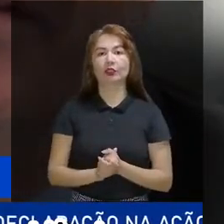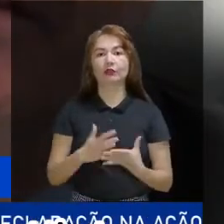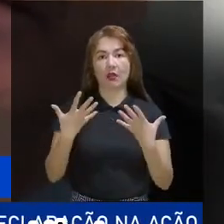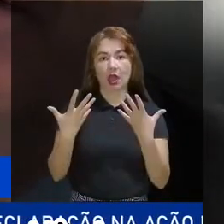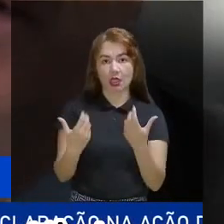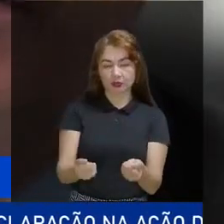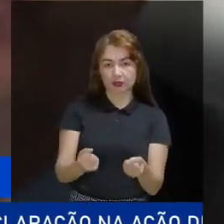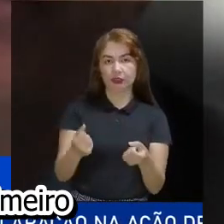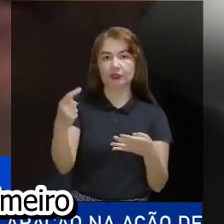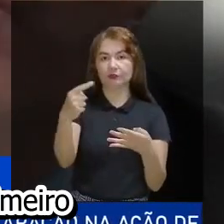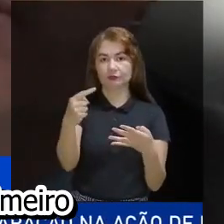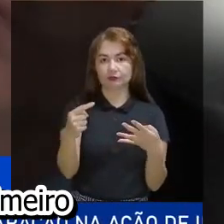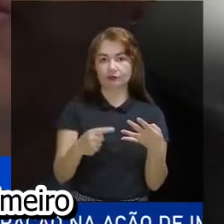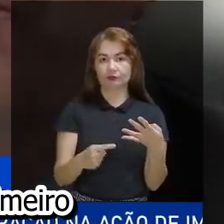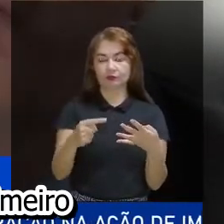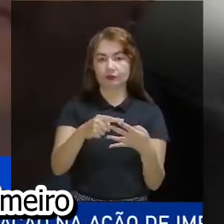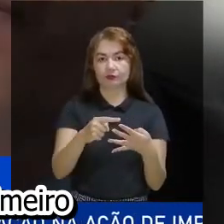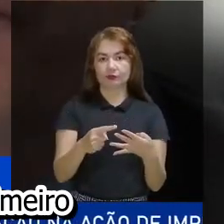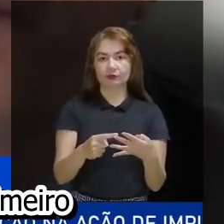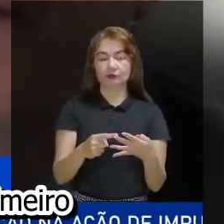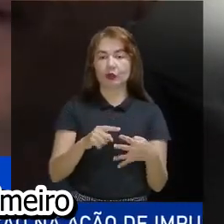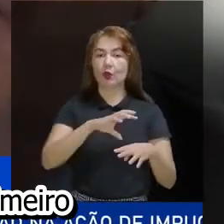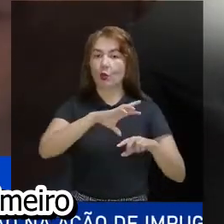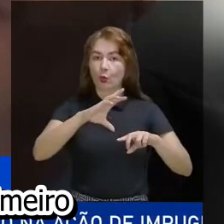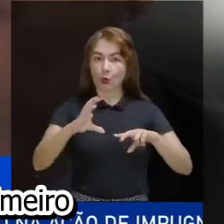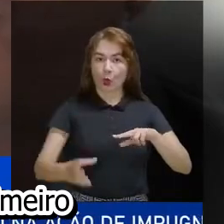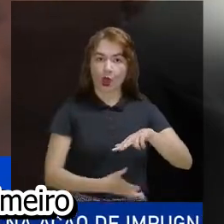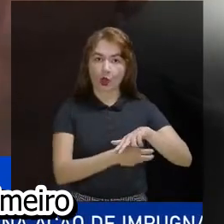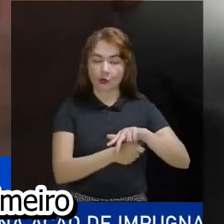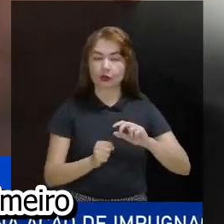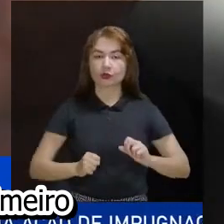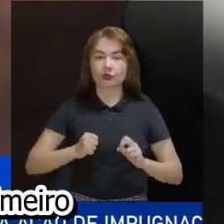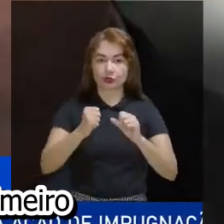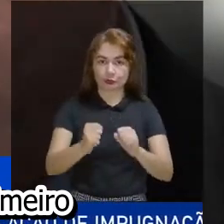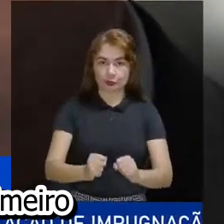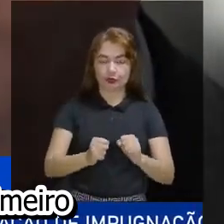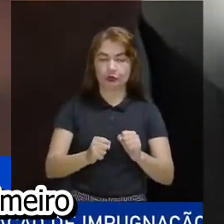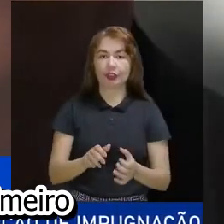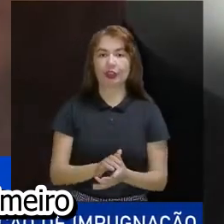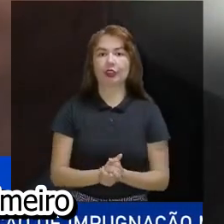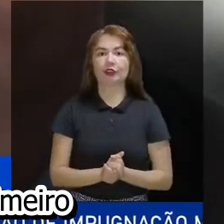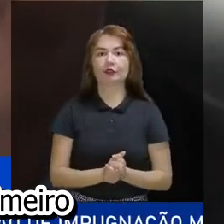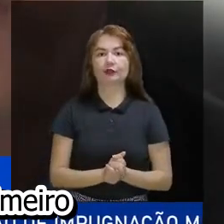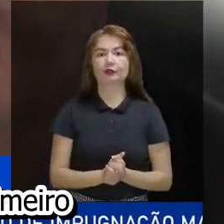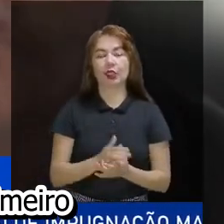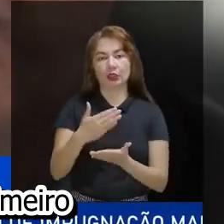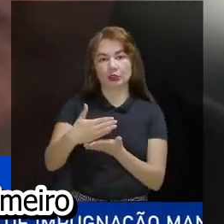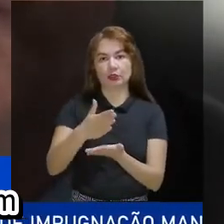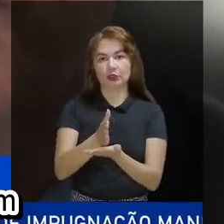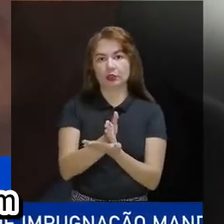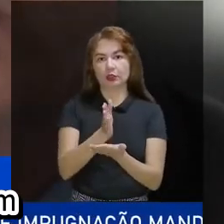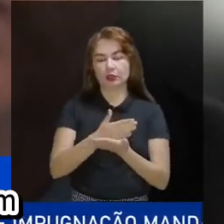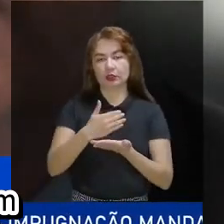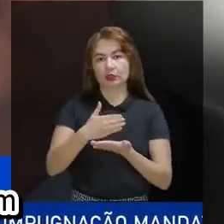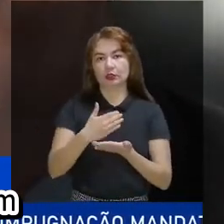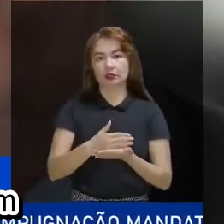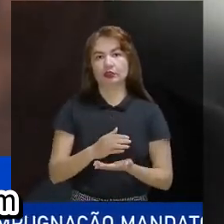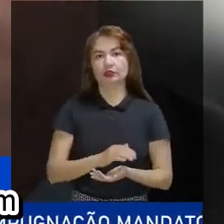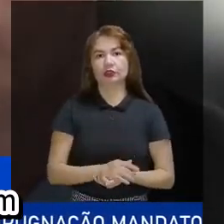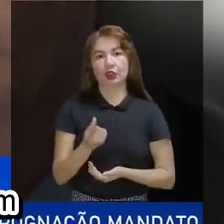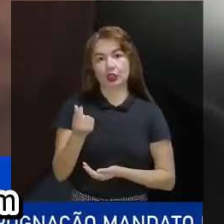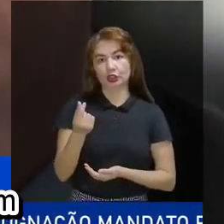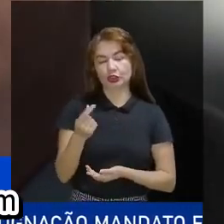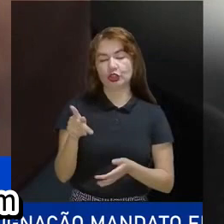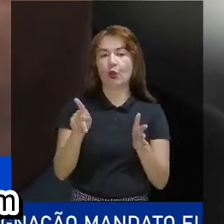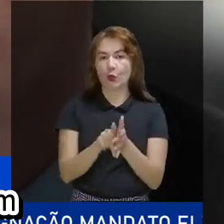seguintes providências. Reconhecer o abuso de poder perpetrado pelo primeiro demandado, que impulsionou o rateio de verba do Fundo Especial de